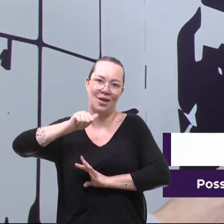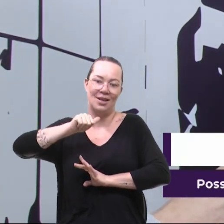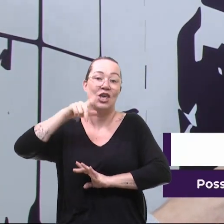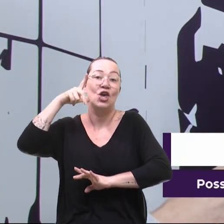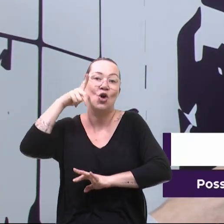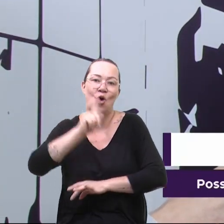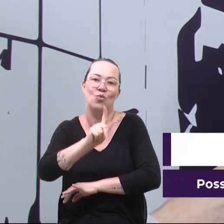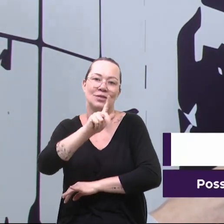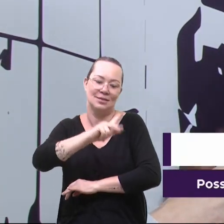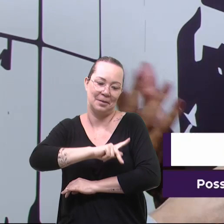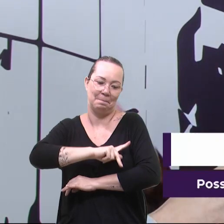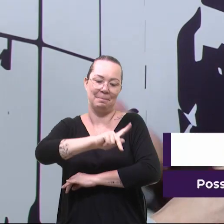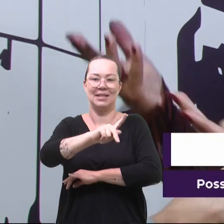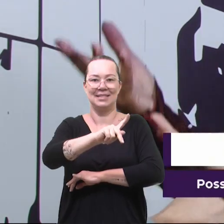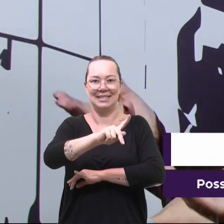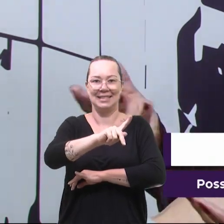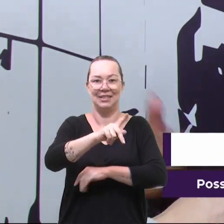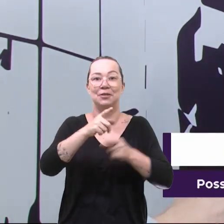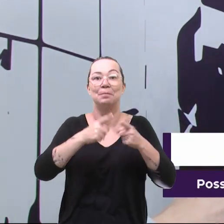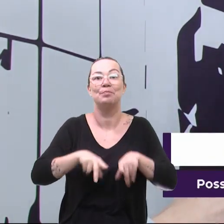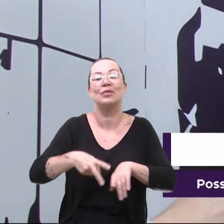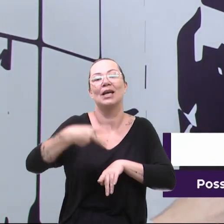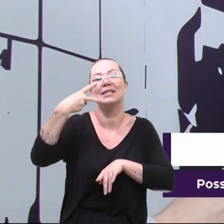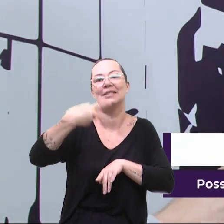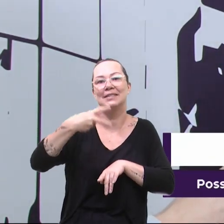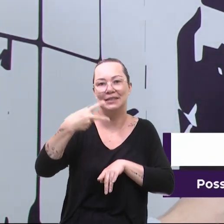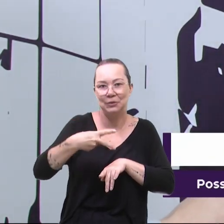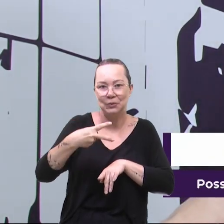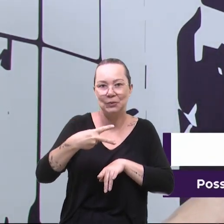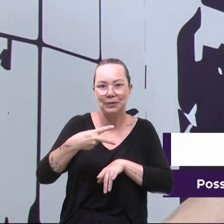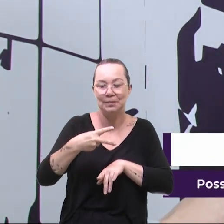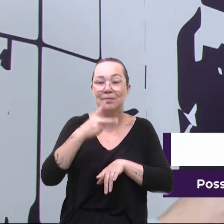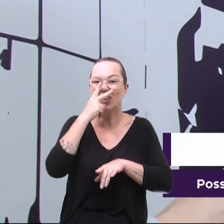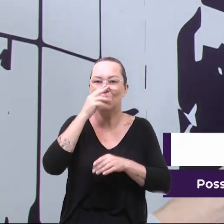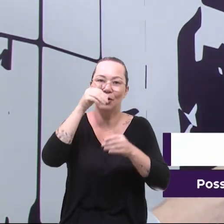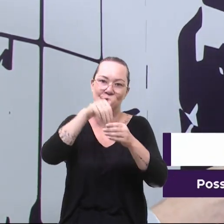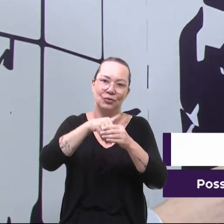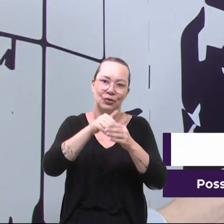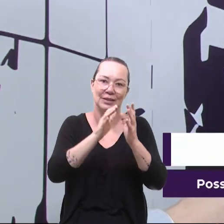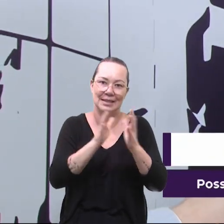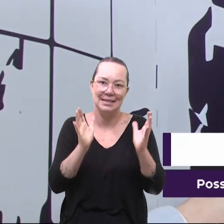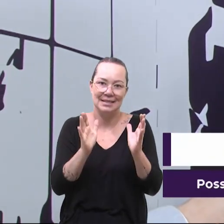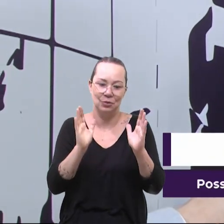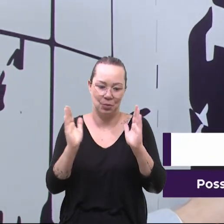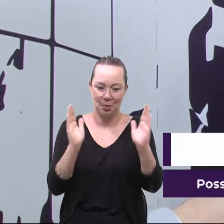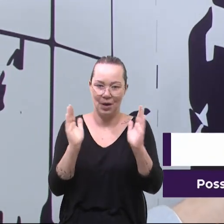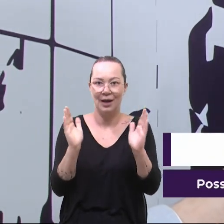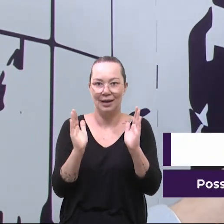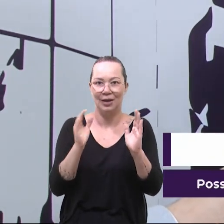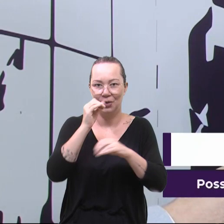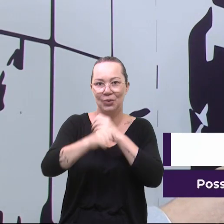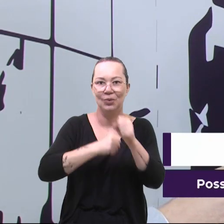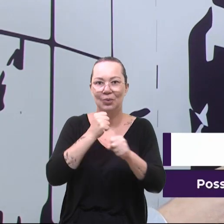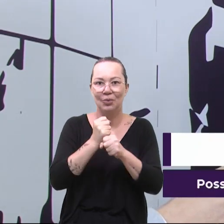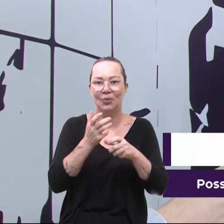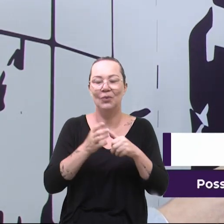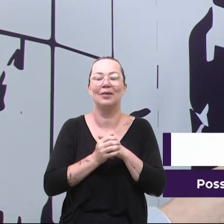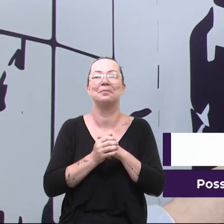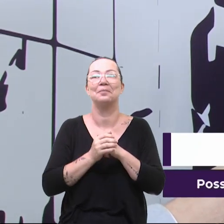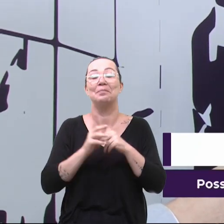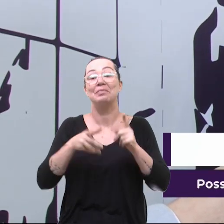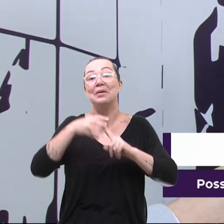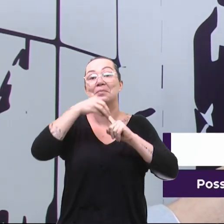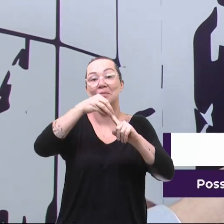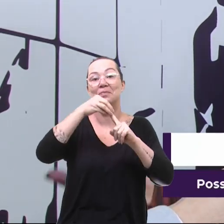Vereadores, mas a segunda em uma mesma legislatura, como tu disseste aqui na abertura, o que também me enche de alegria, e principalmente quando nós